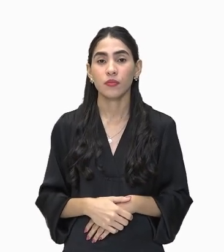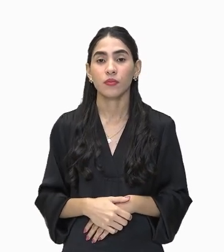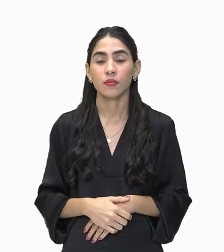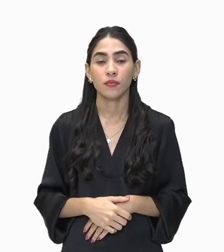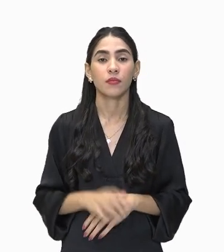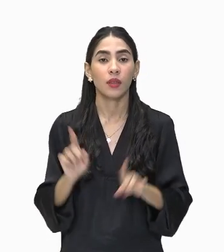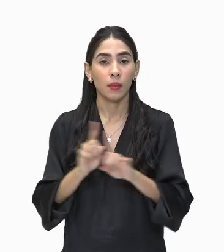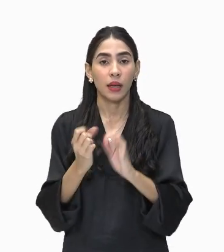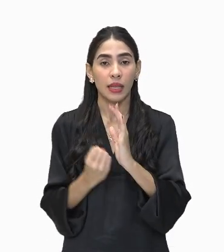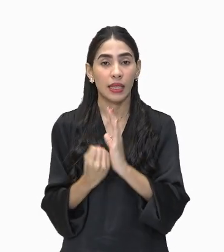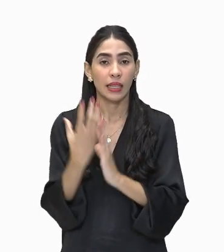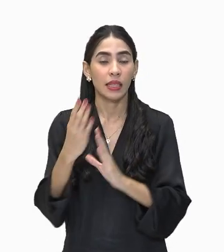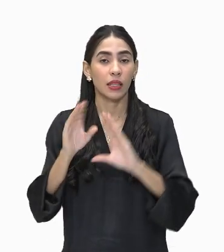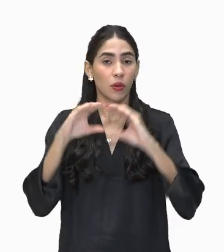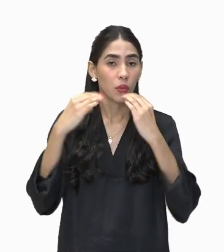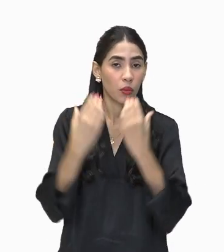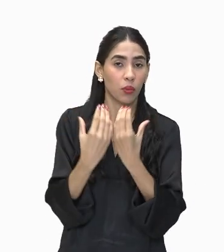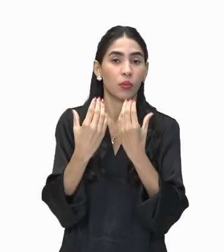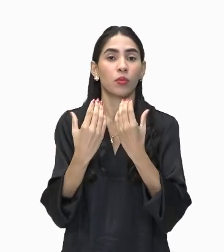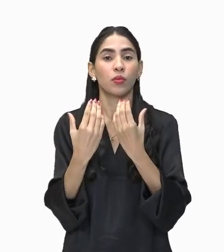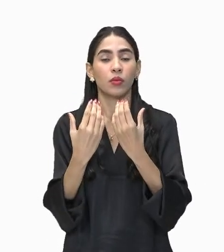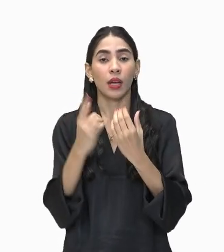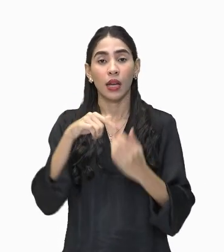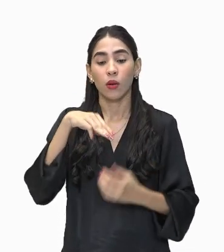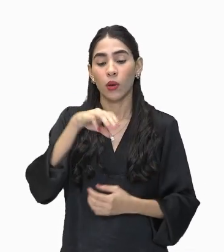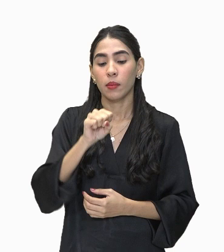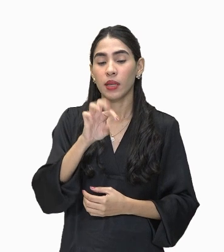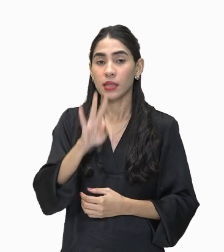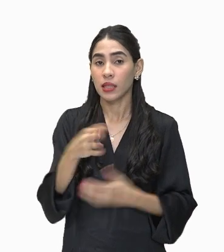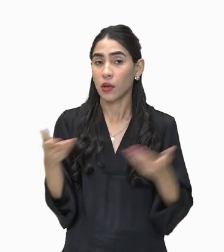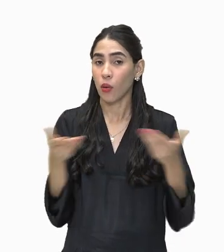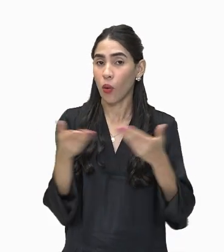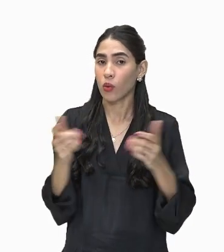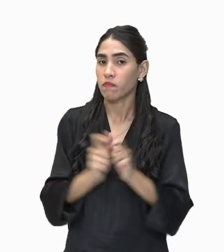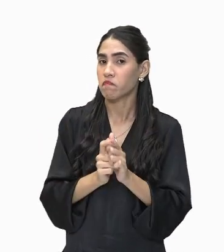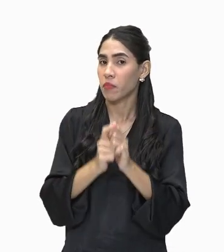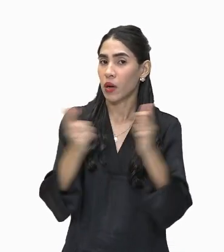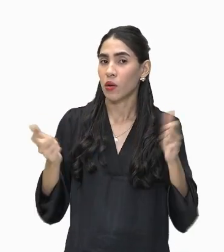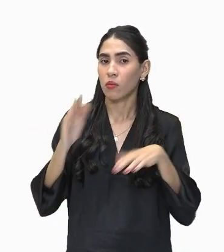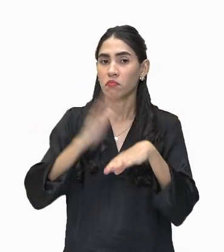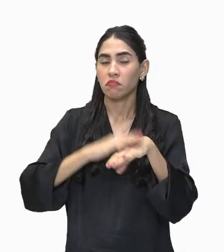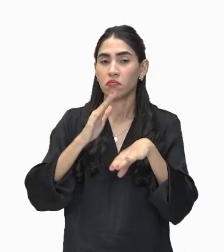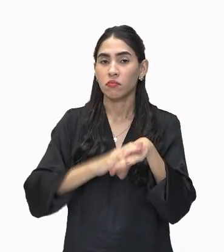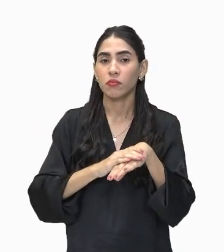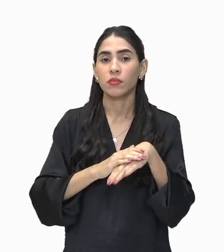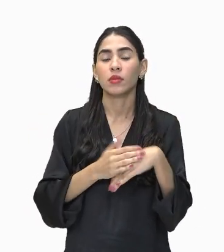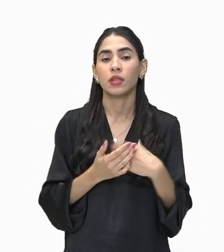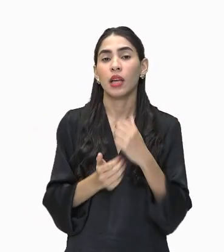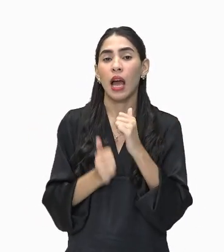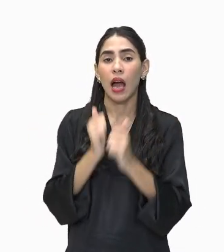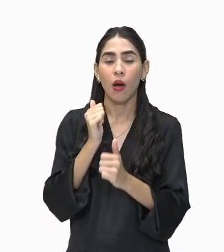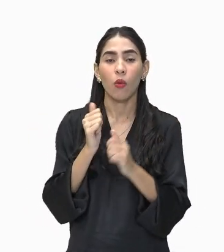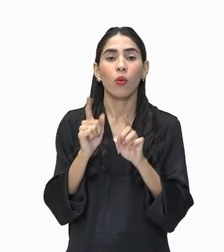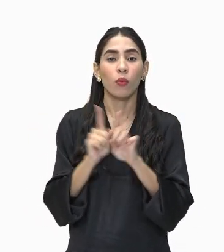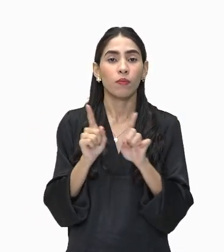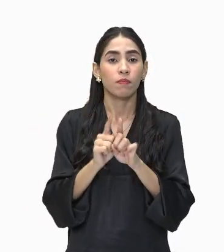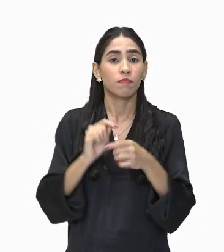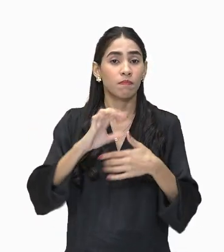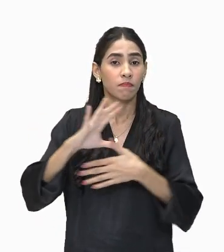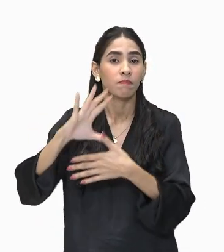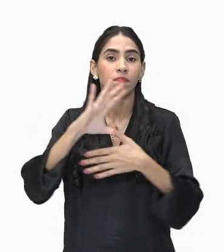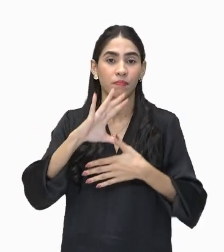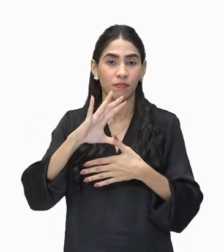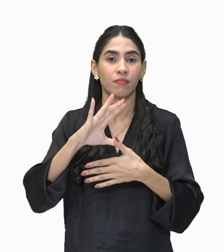criam cooperativas, se organizam, né? O MST hoje é o maior produtor de arroz orgânico da América